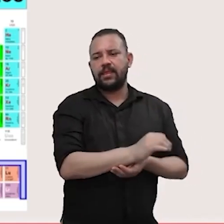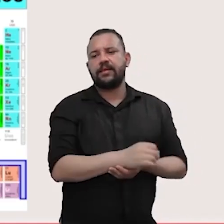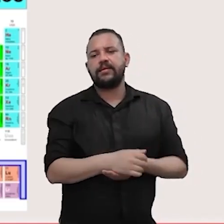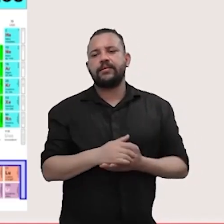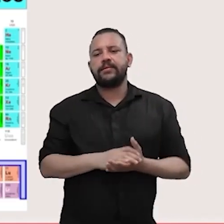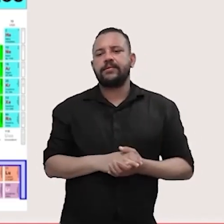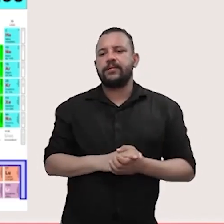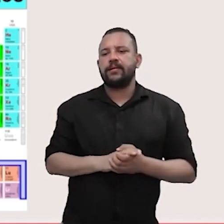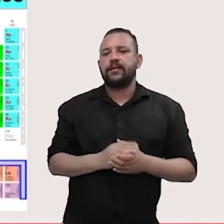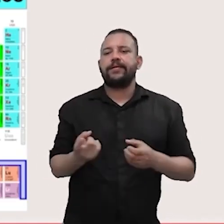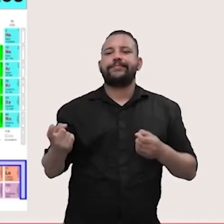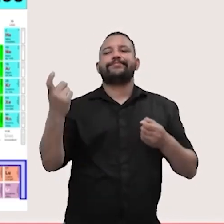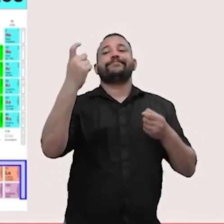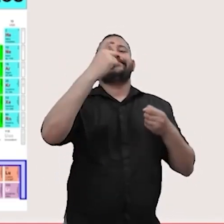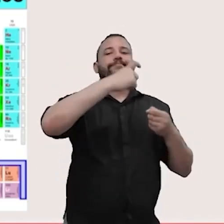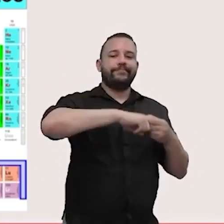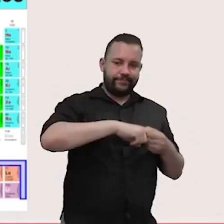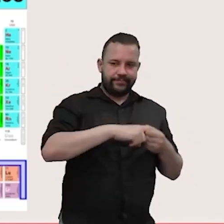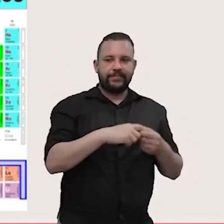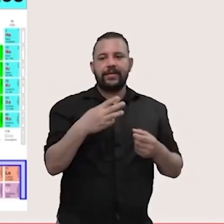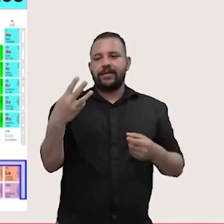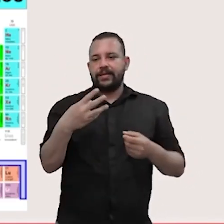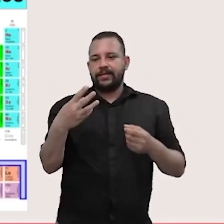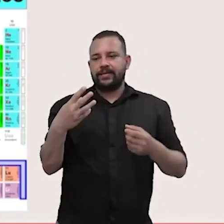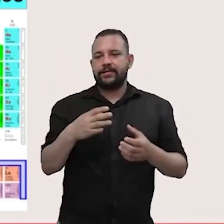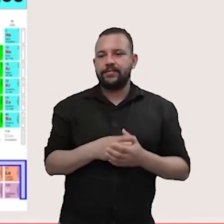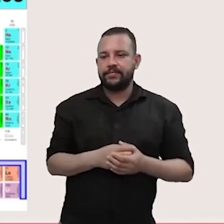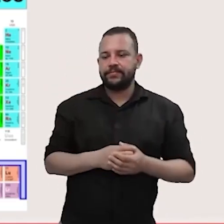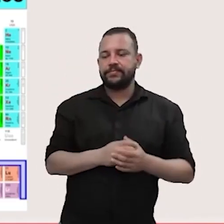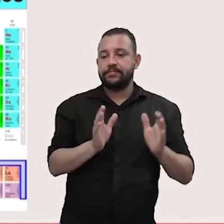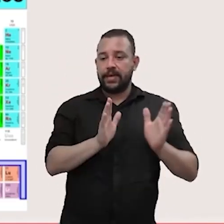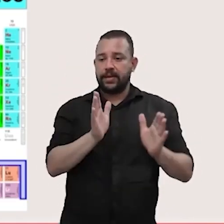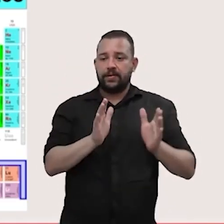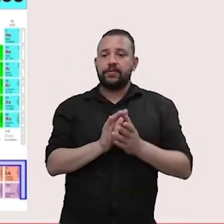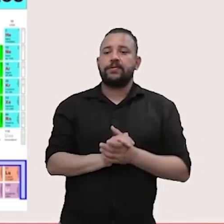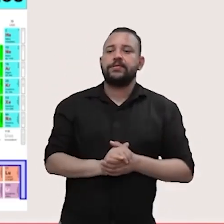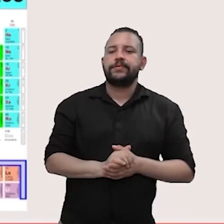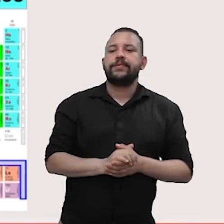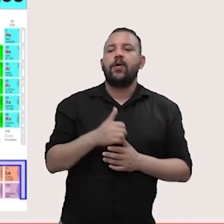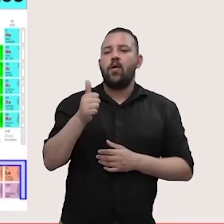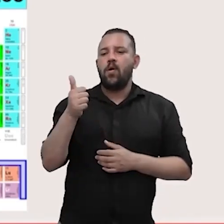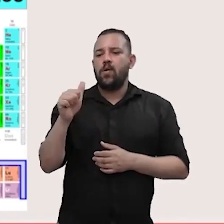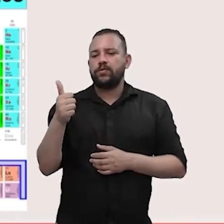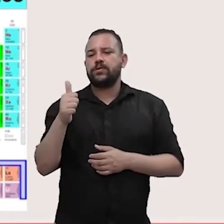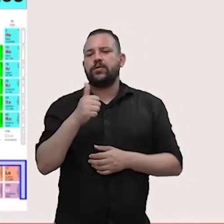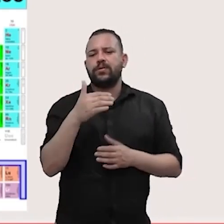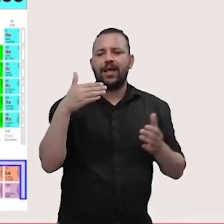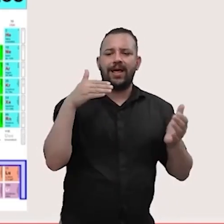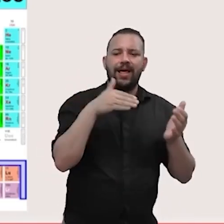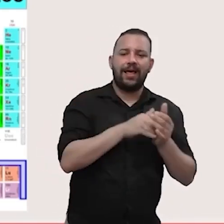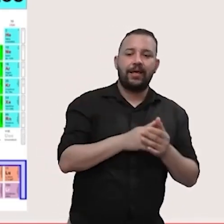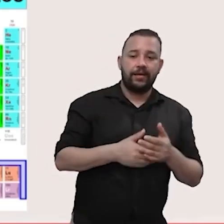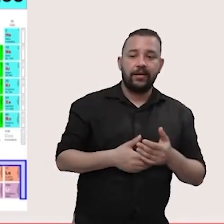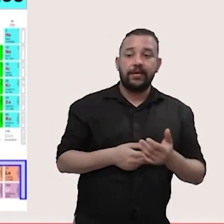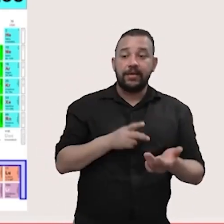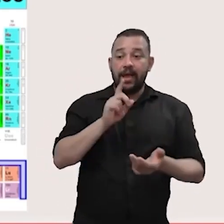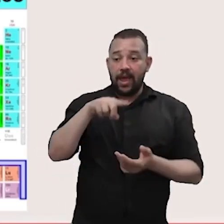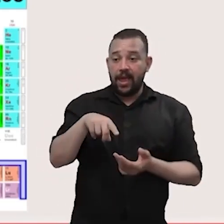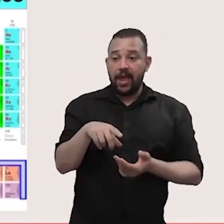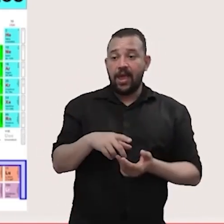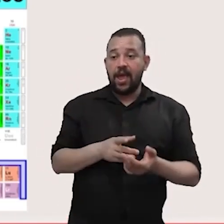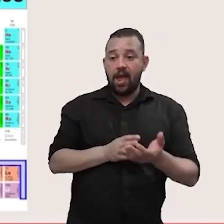10. Aí volta, vai para o terceiro período. Aí 11, 12, 13, 14, 15... Isso é